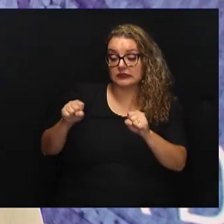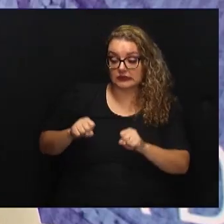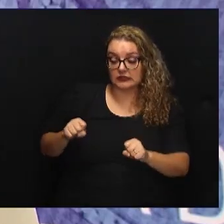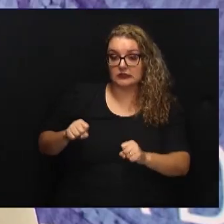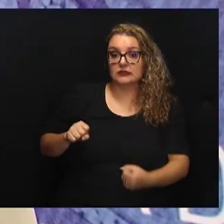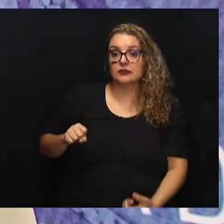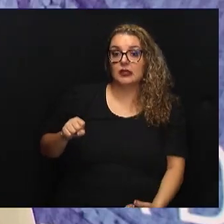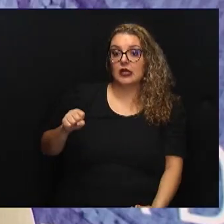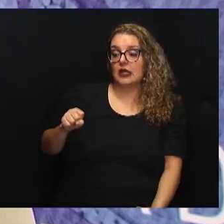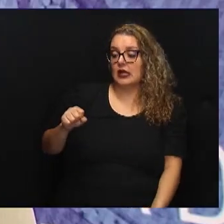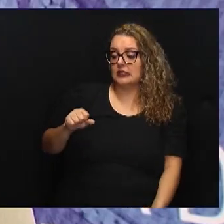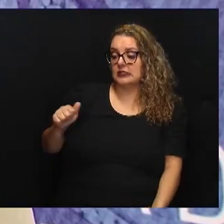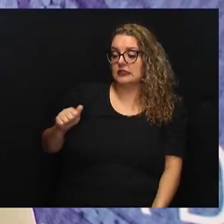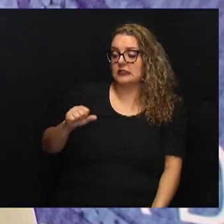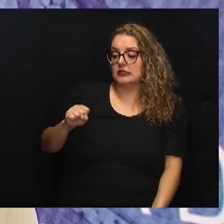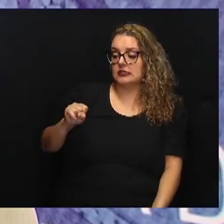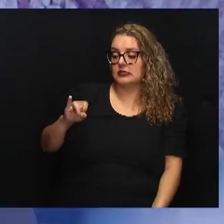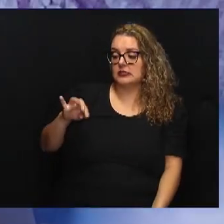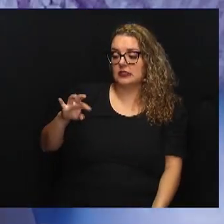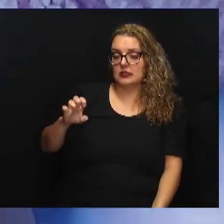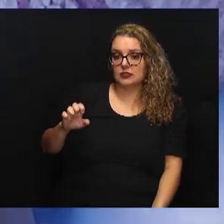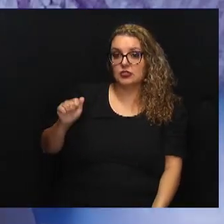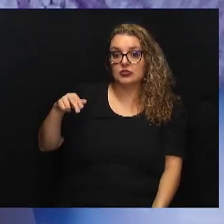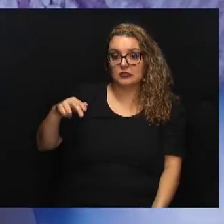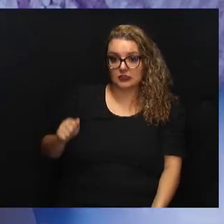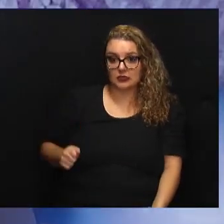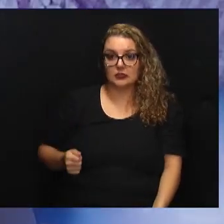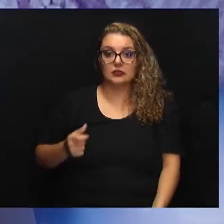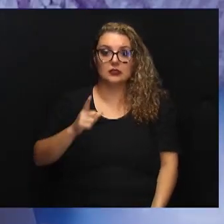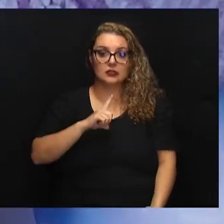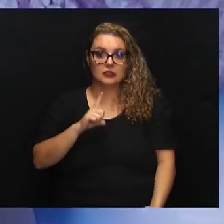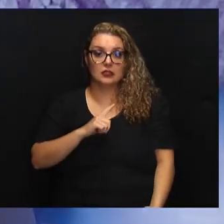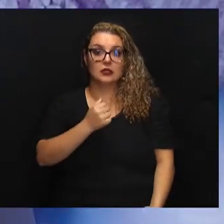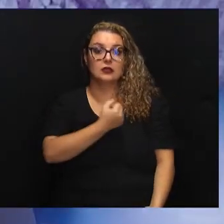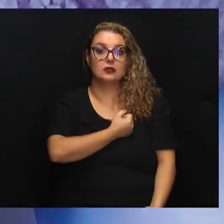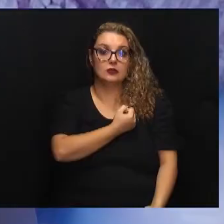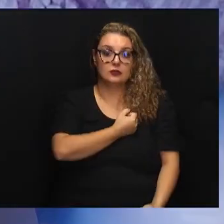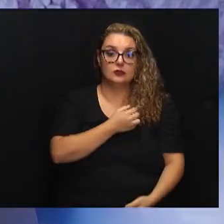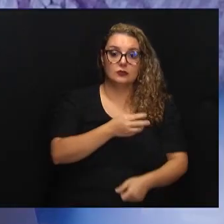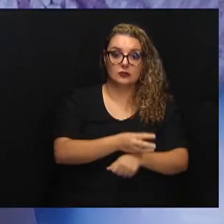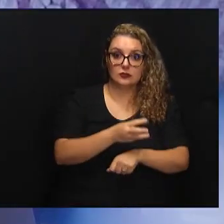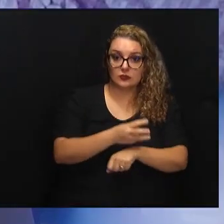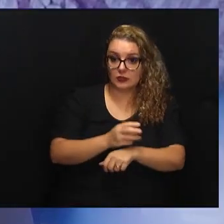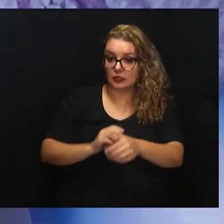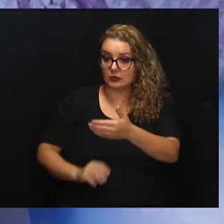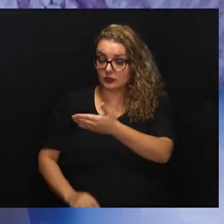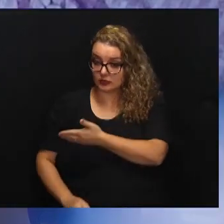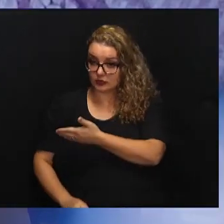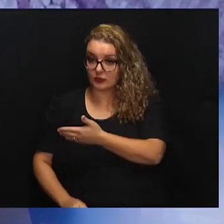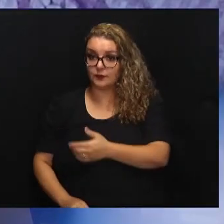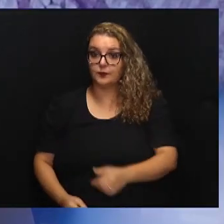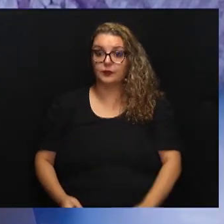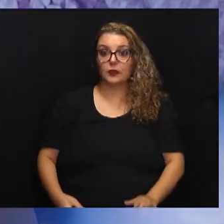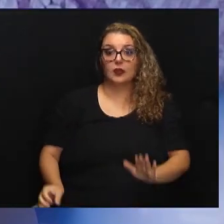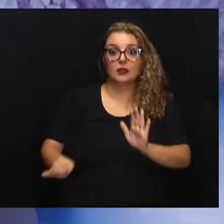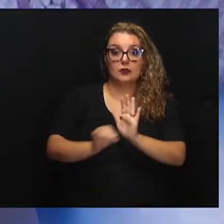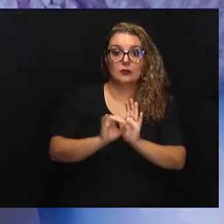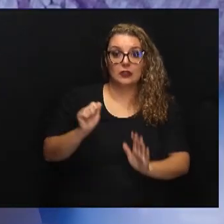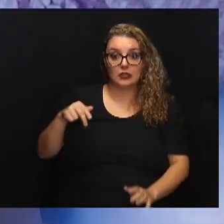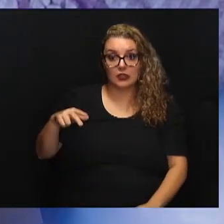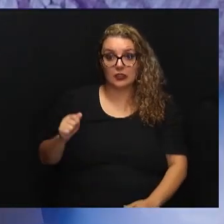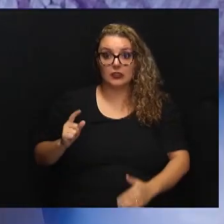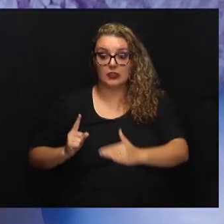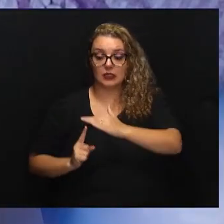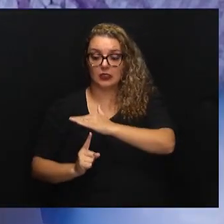vários identificadores visuais. O seu número de telefone, conforme a gente vai mostrar, a identificação da Ana mesmo, né, o seu